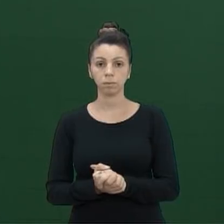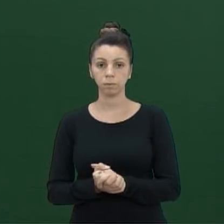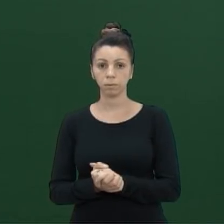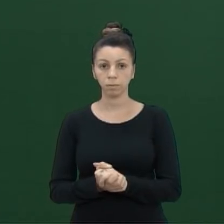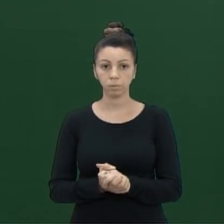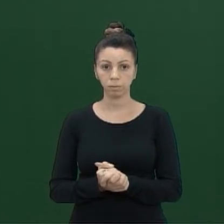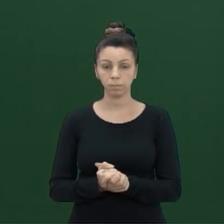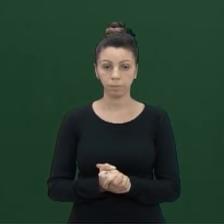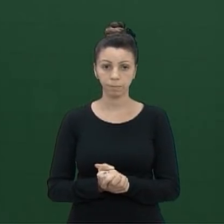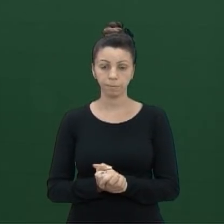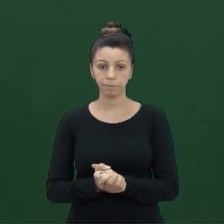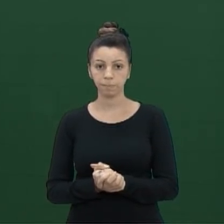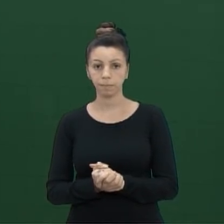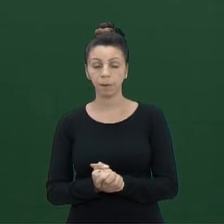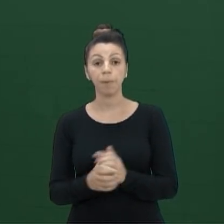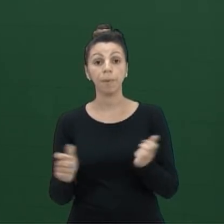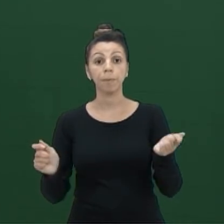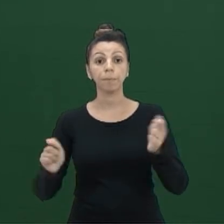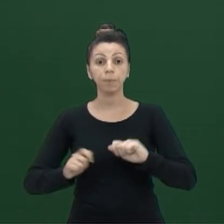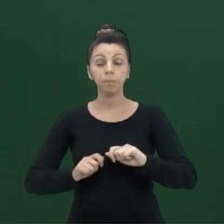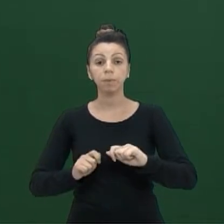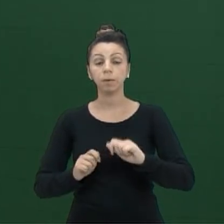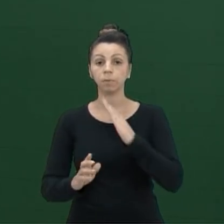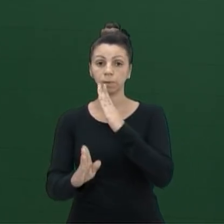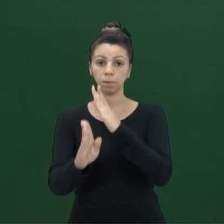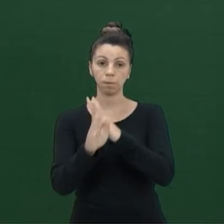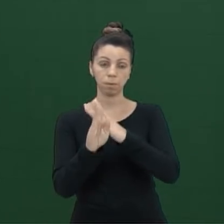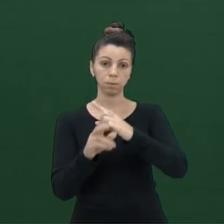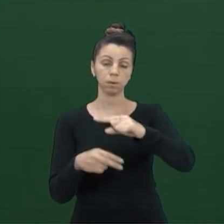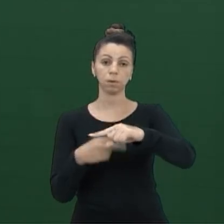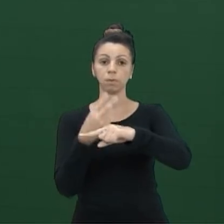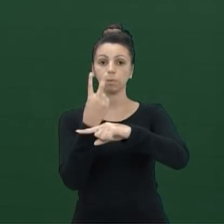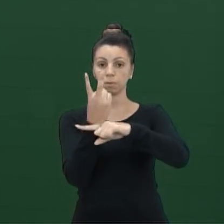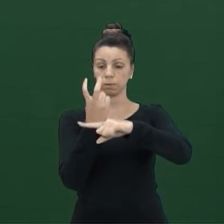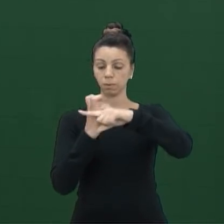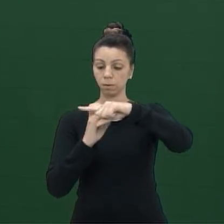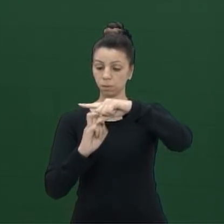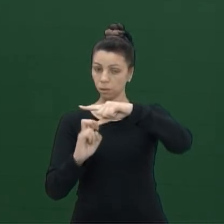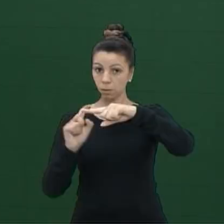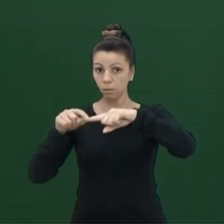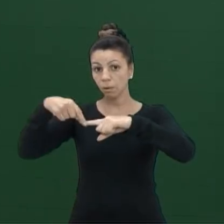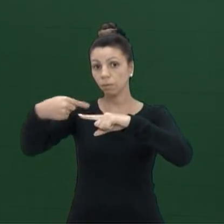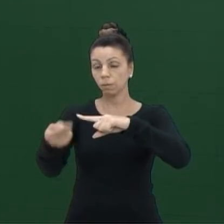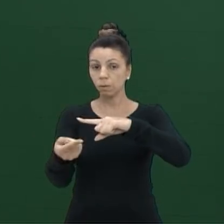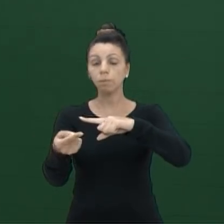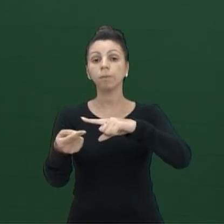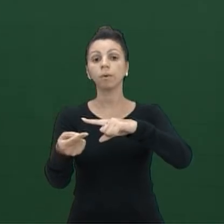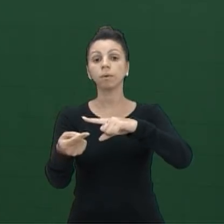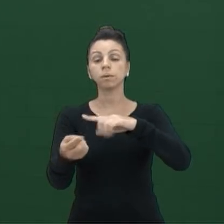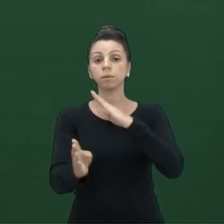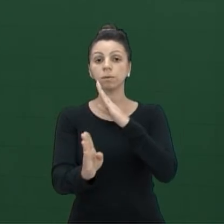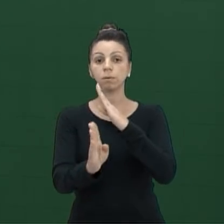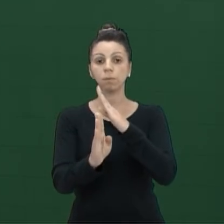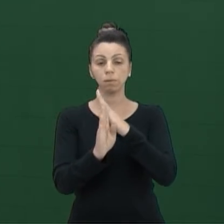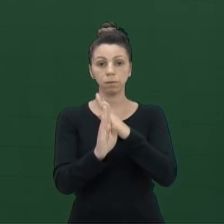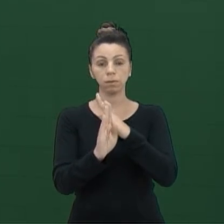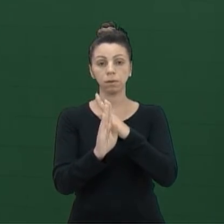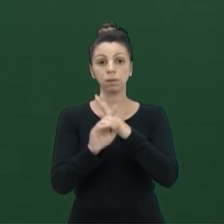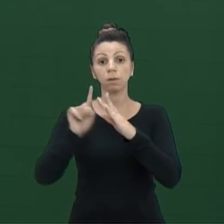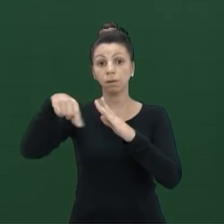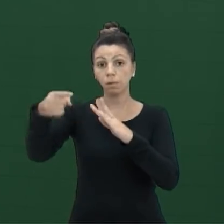este 2/5 aqui para a gente ter os nossos valores decimais, para então realizar a nossa multiplicação. Então, calculando